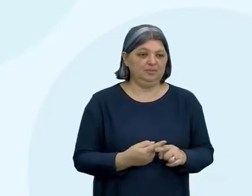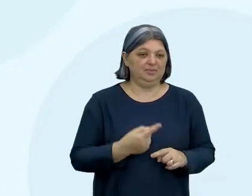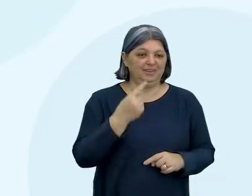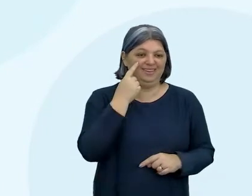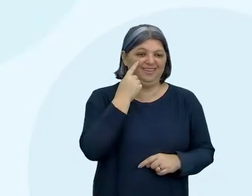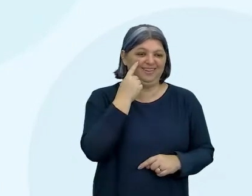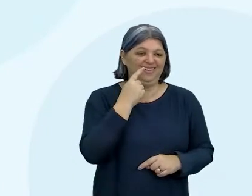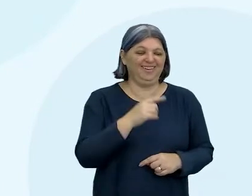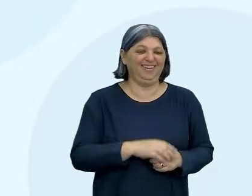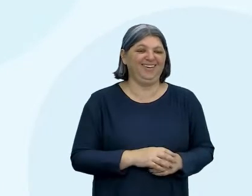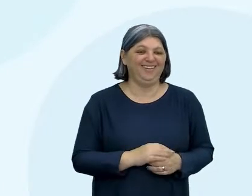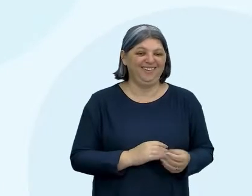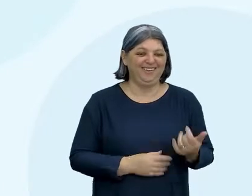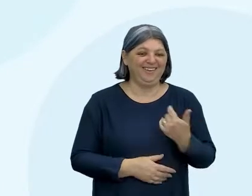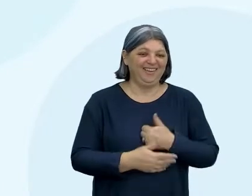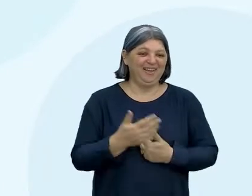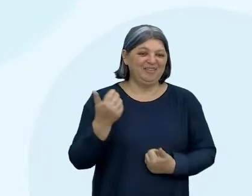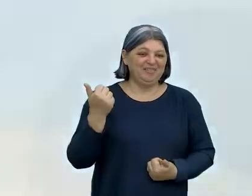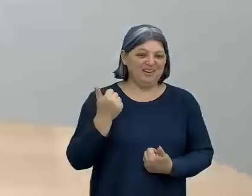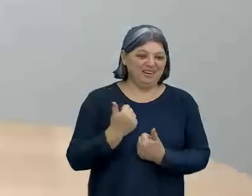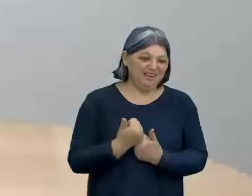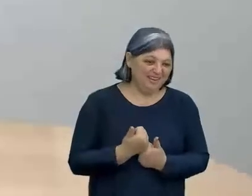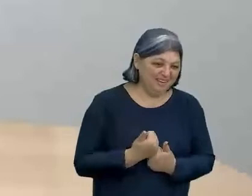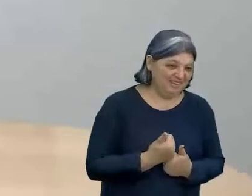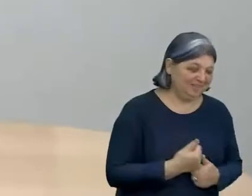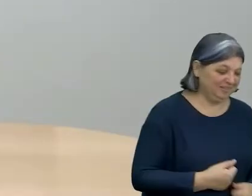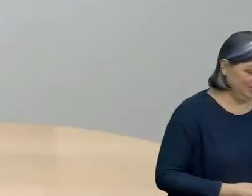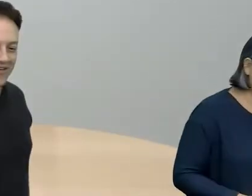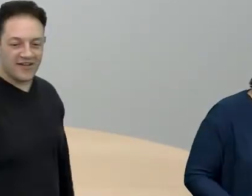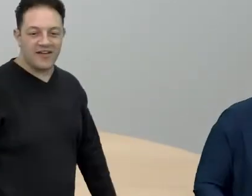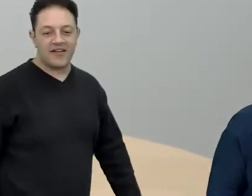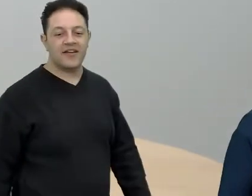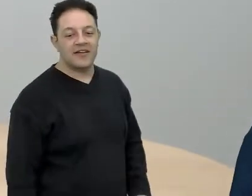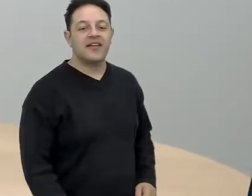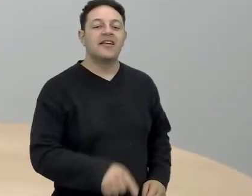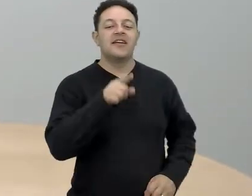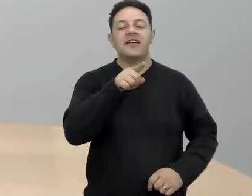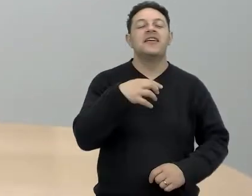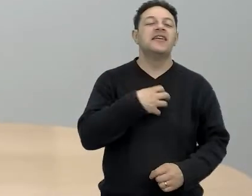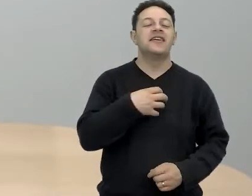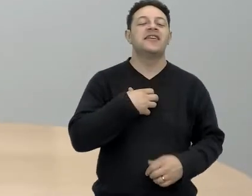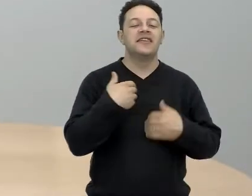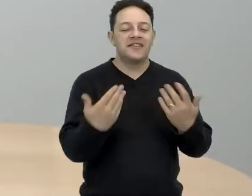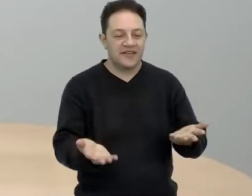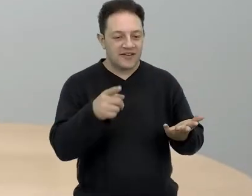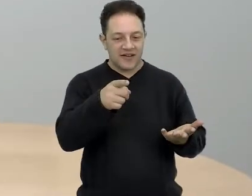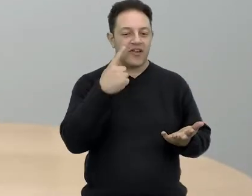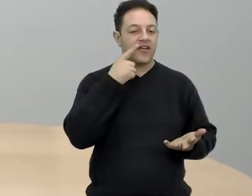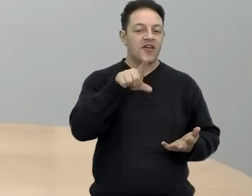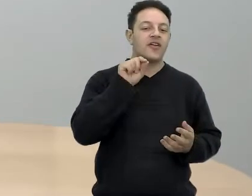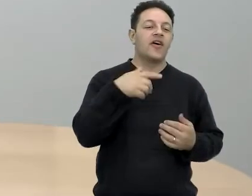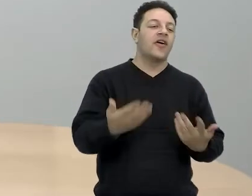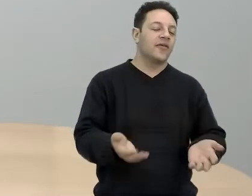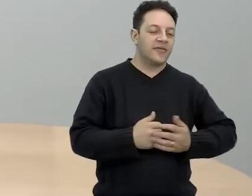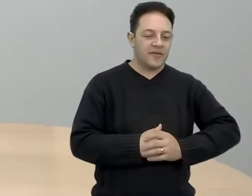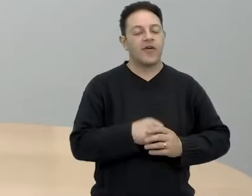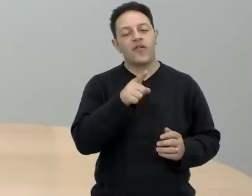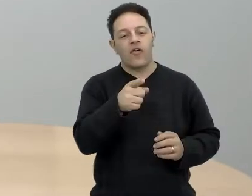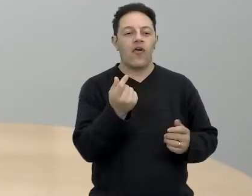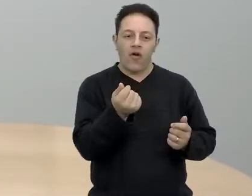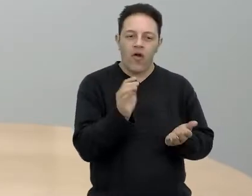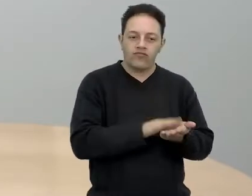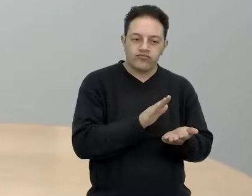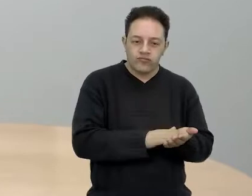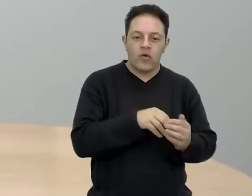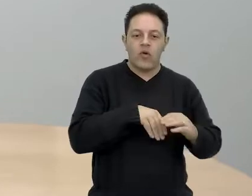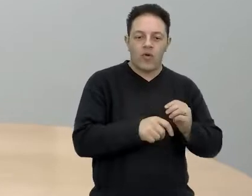que eu quero muito. Qual é aí a sua característica? Como seria o seu avatar? Um poupador, um